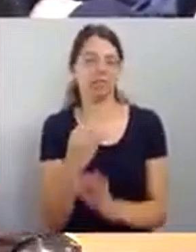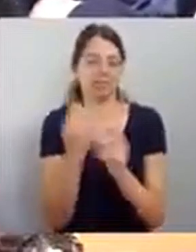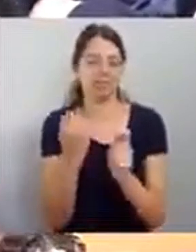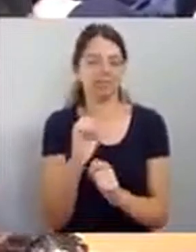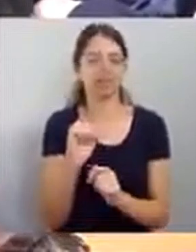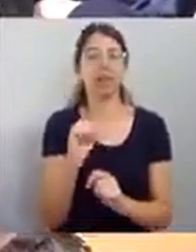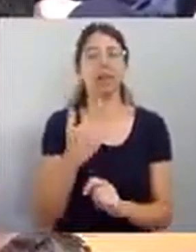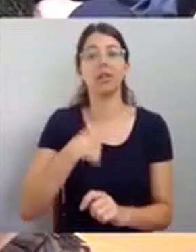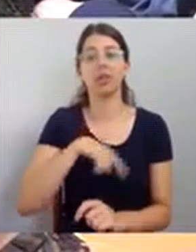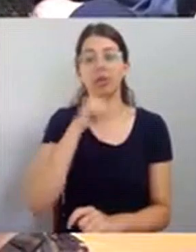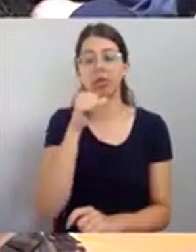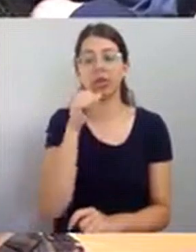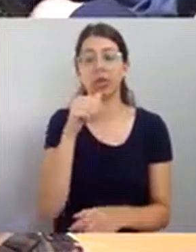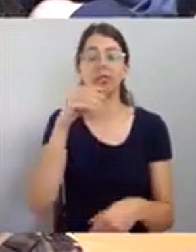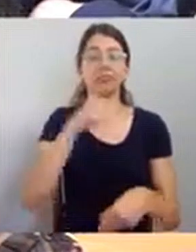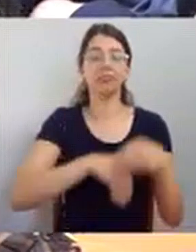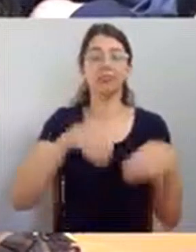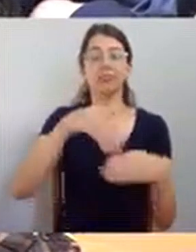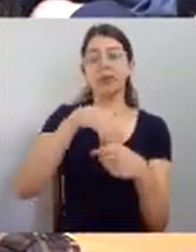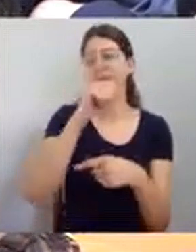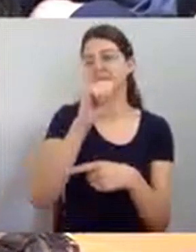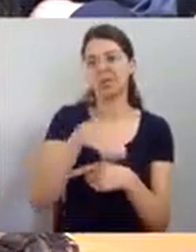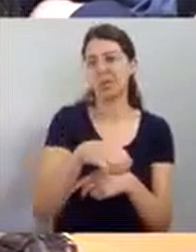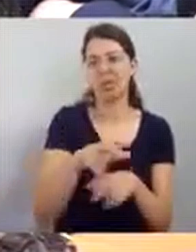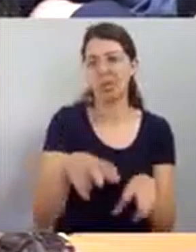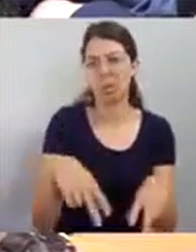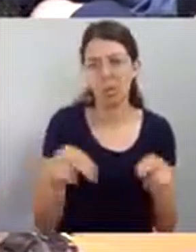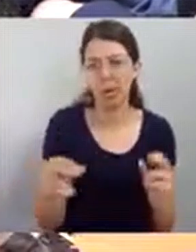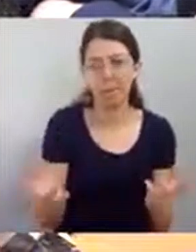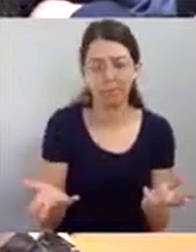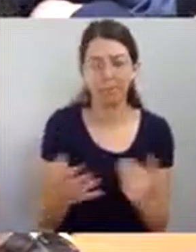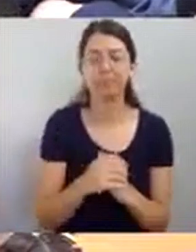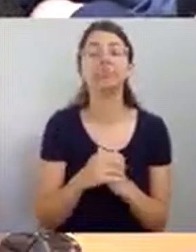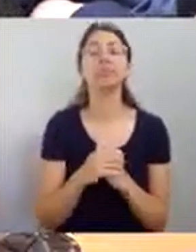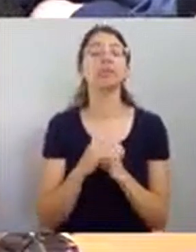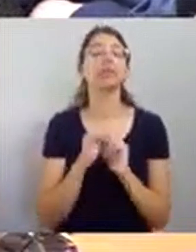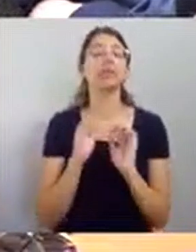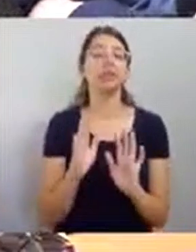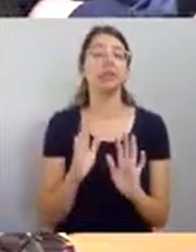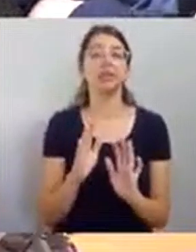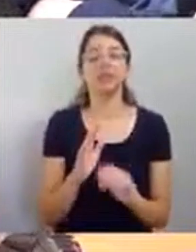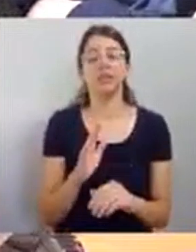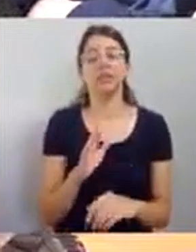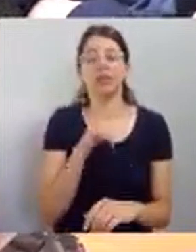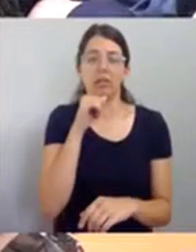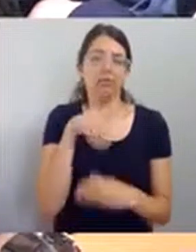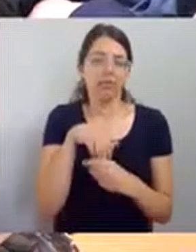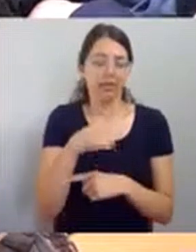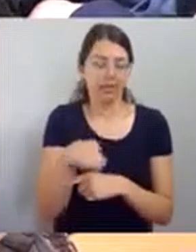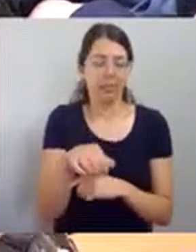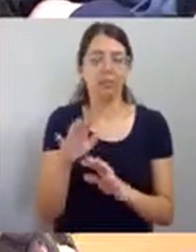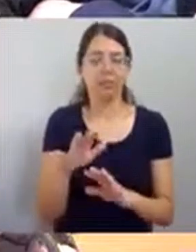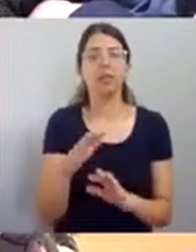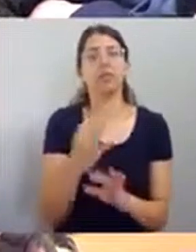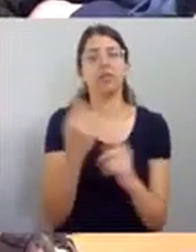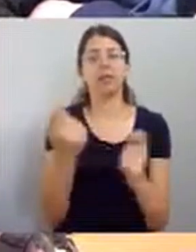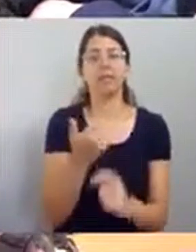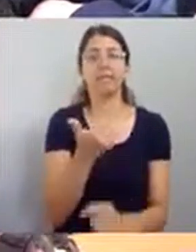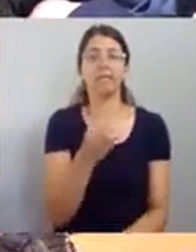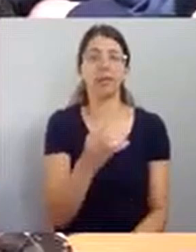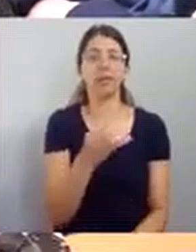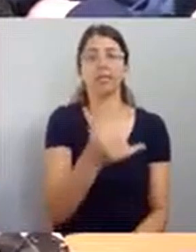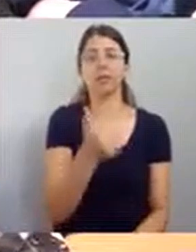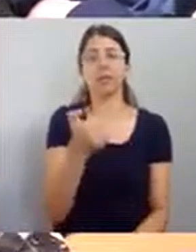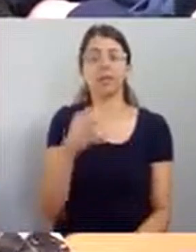a votação favorável deste ponto. Entendemos que um festival desta dimensão, que fatura entre 20 a 25 milhões de